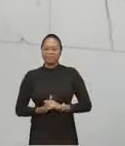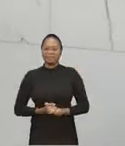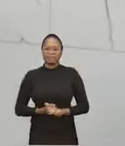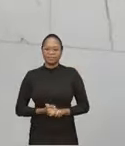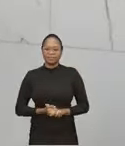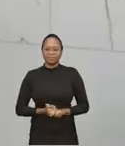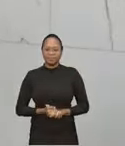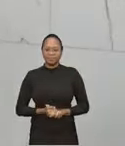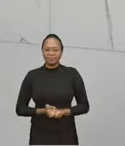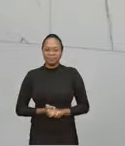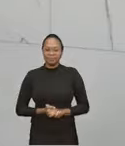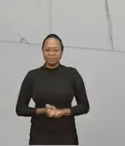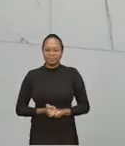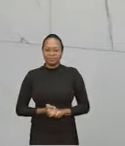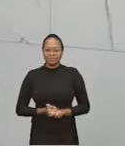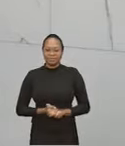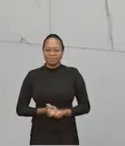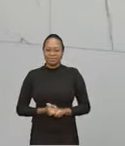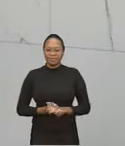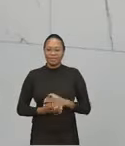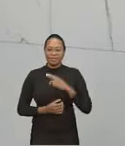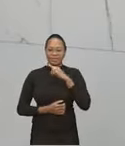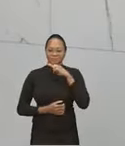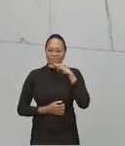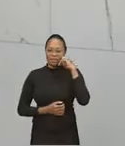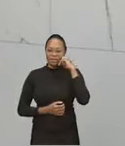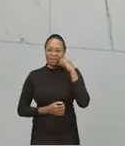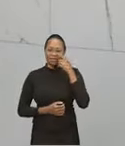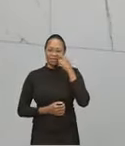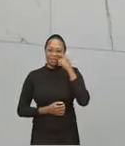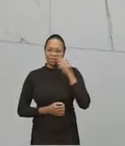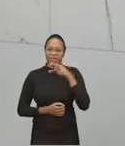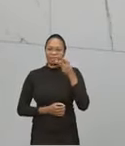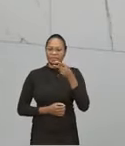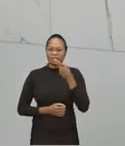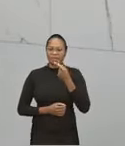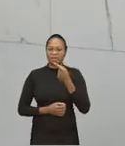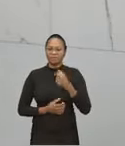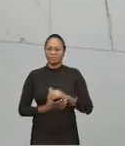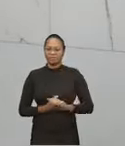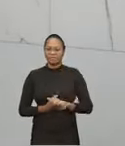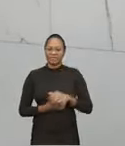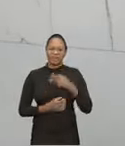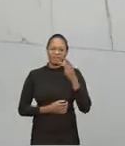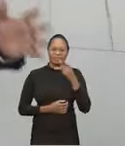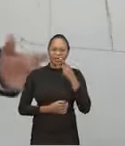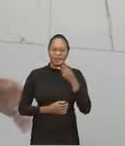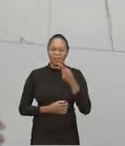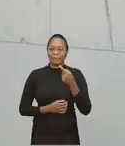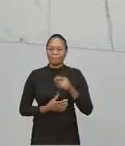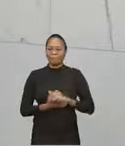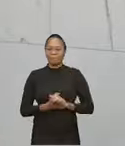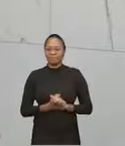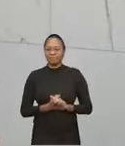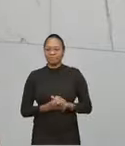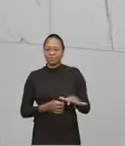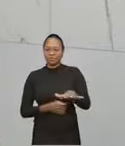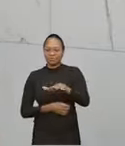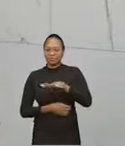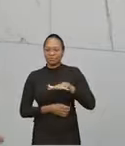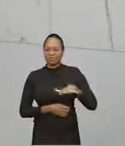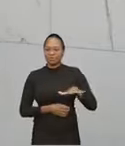falar que Niltinho fez aqui um apanhado na cidade, dizendo que os campos tá